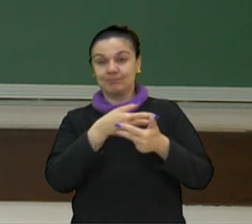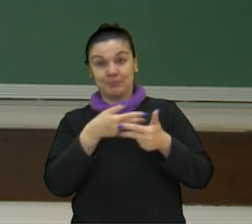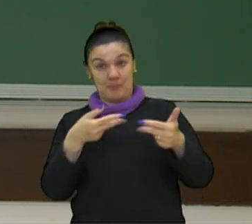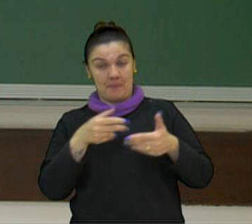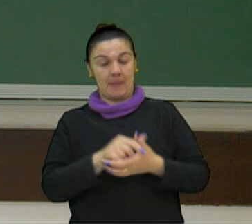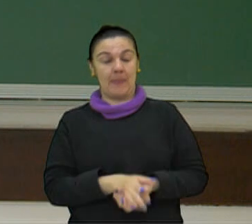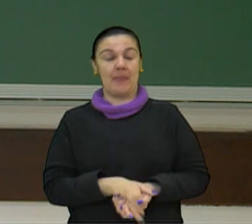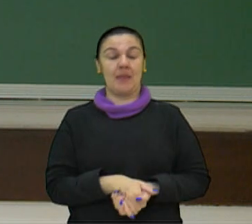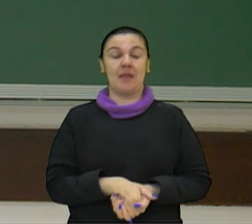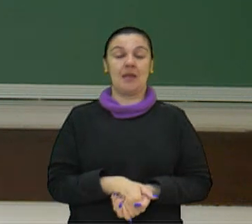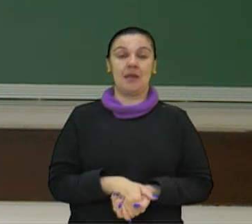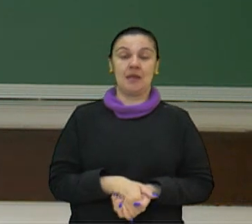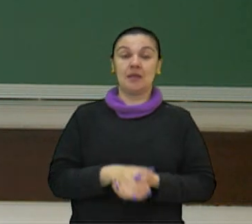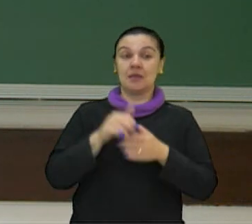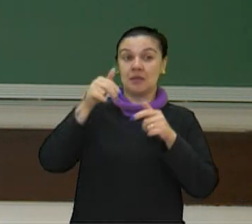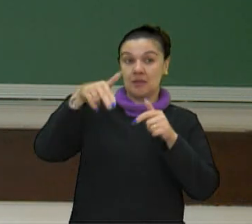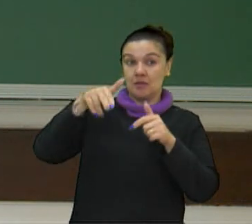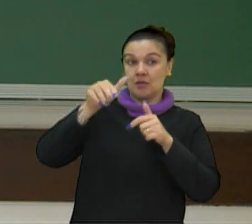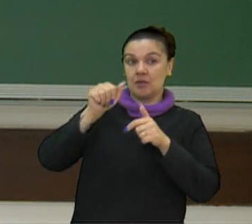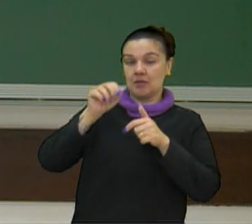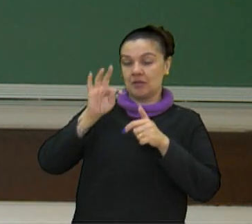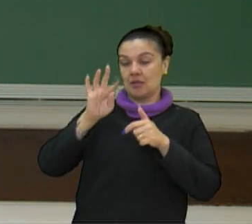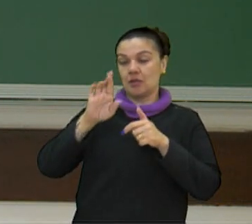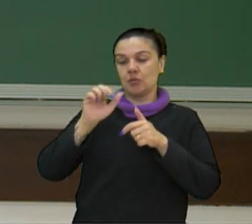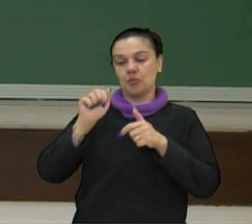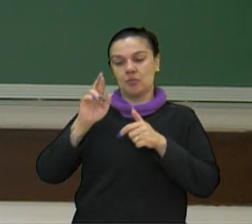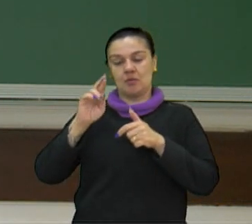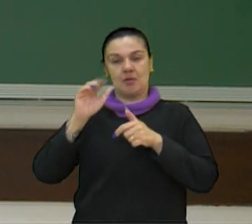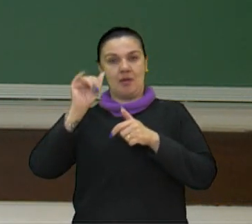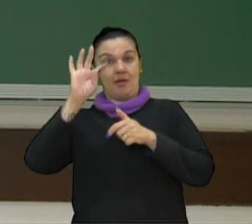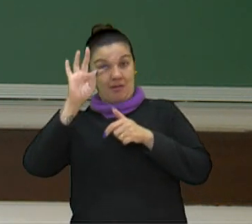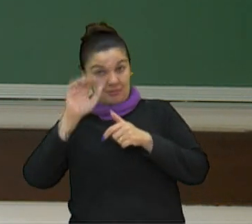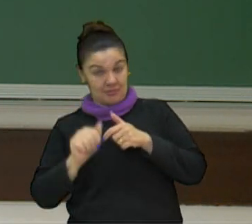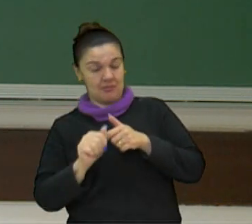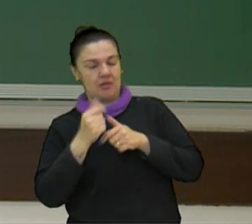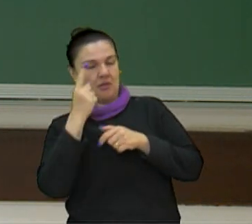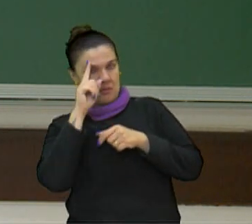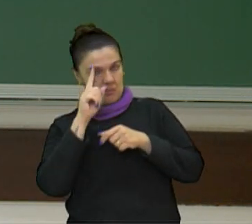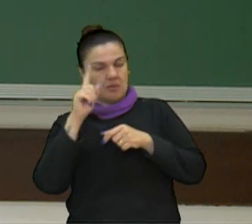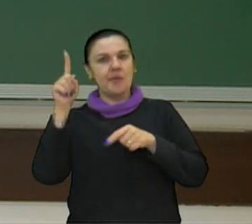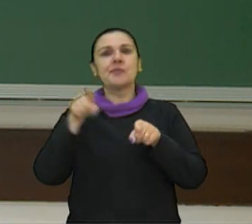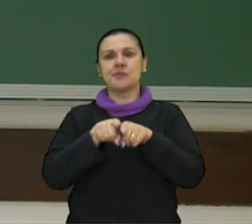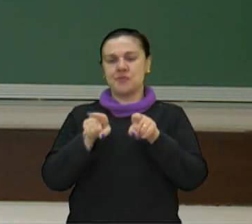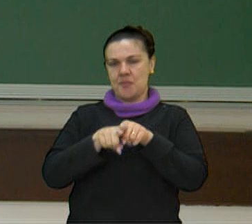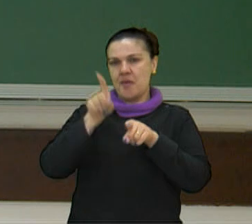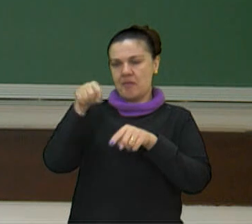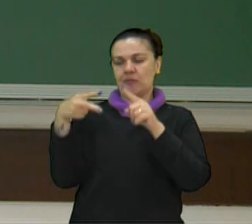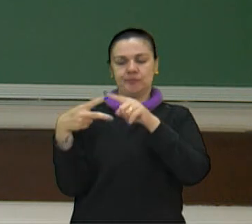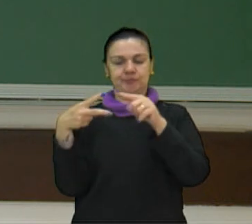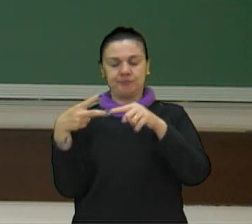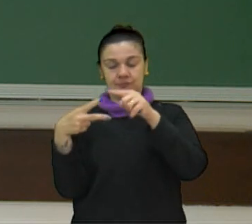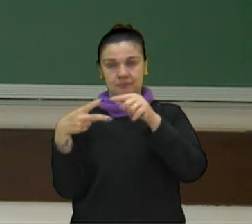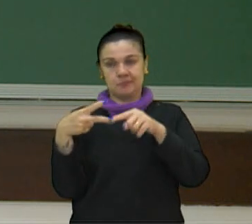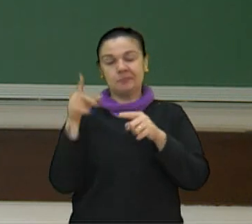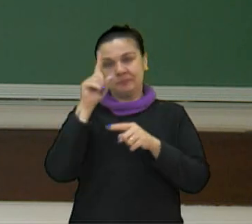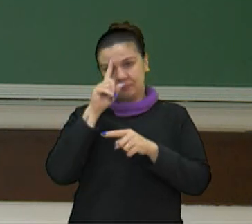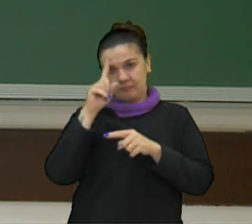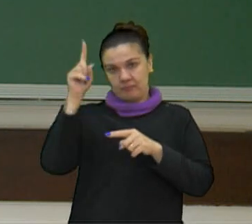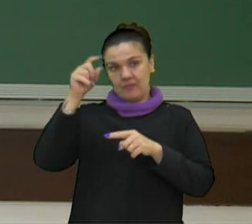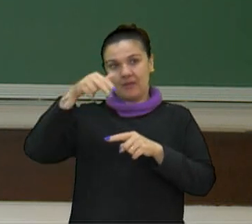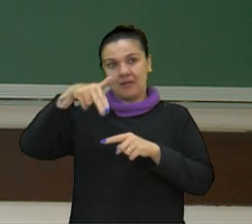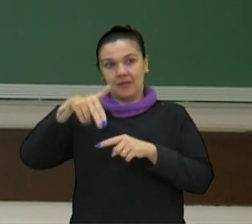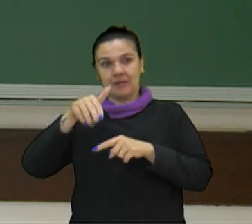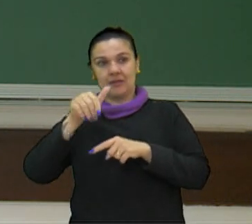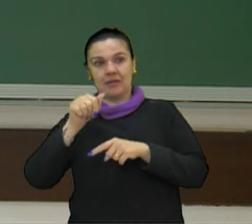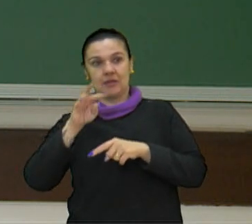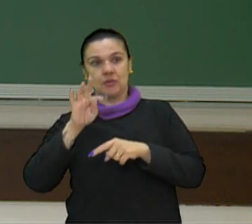falando da natura naturata. Deus também é natura naturata, né? Deus é a natura